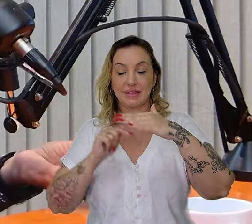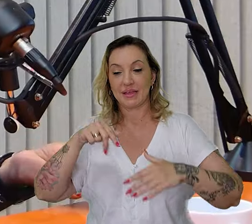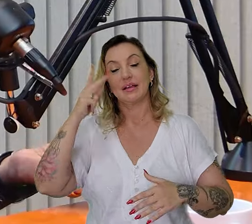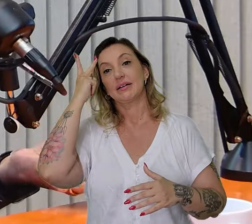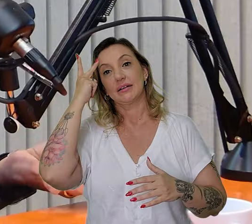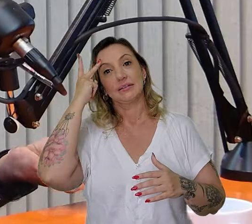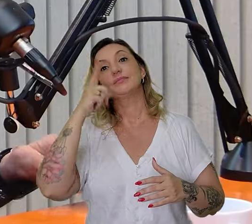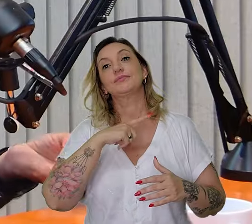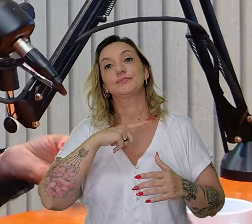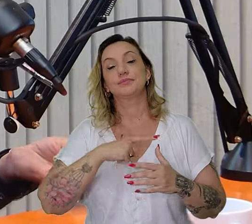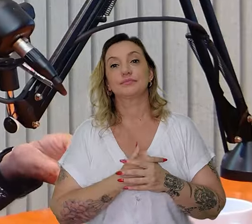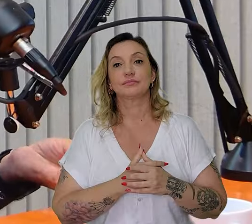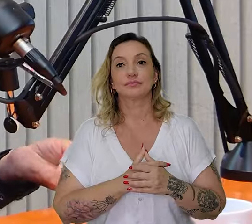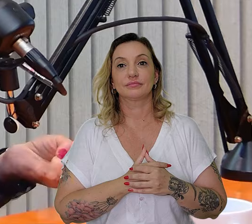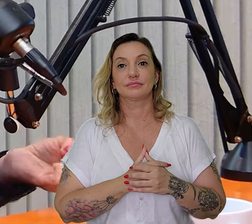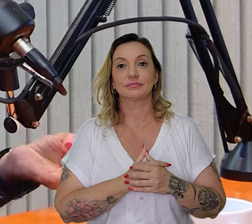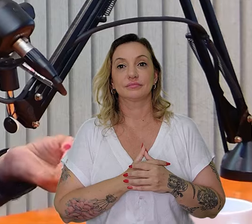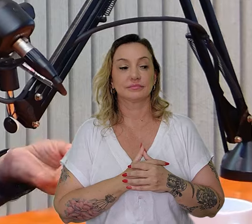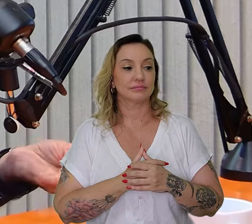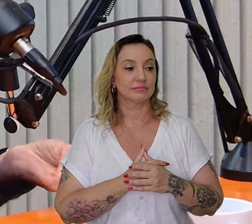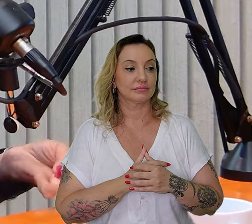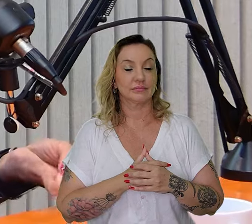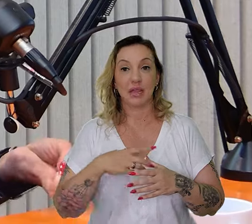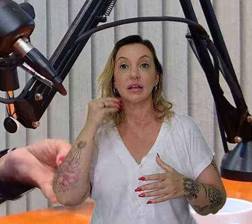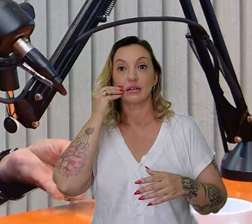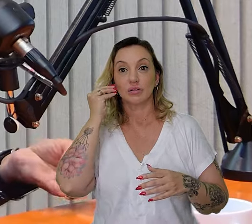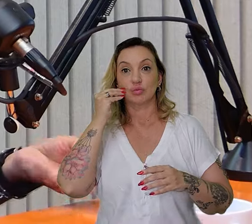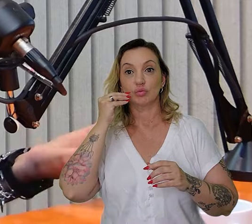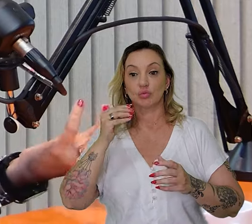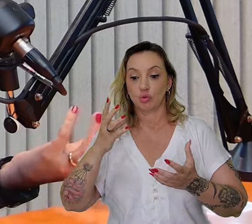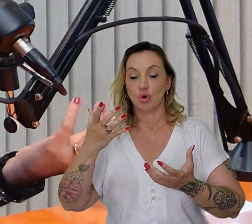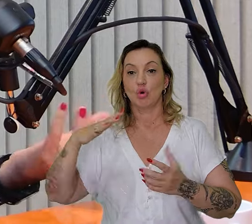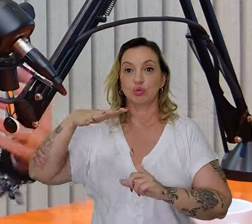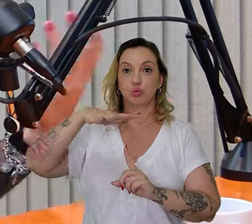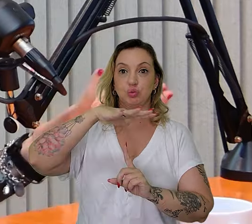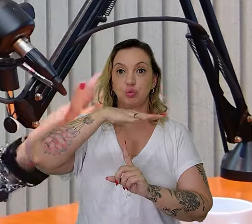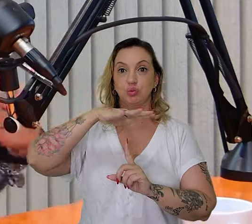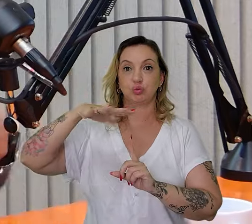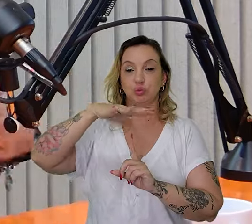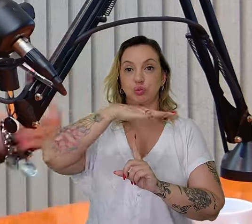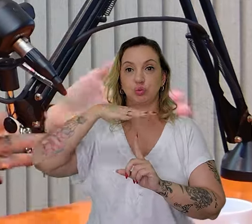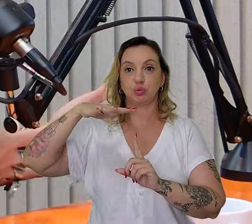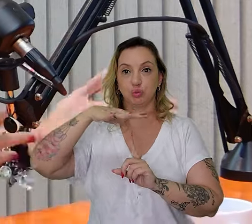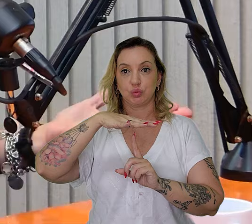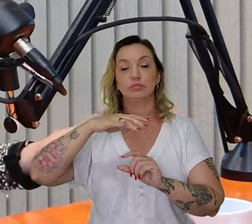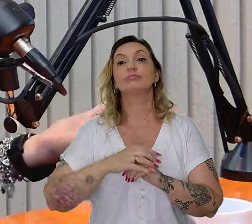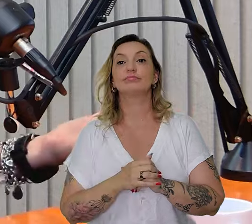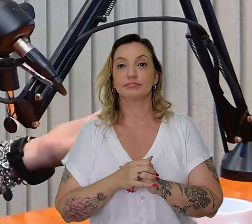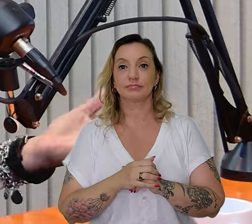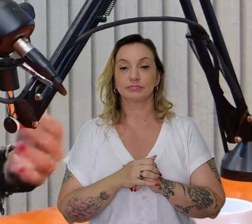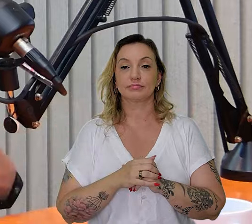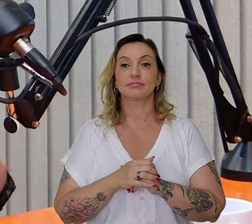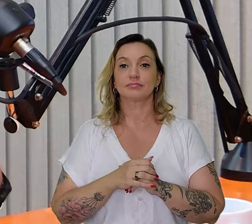ifly aquela experiência do tubo de vento é um produto de cenv isso é um bacharelado que a gente